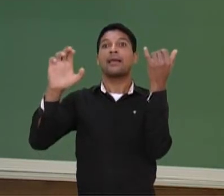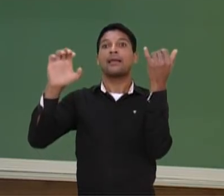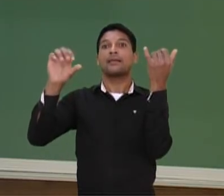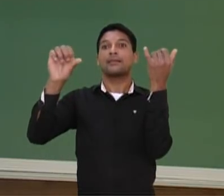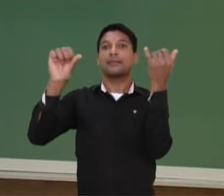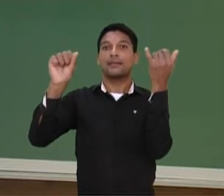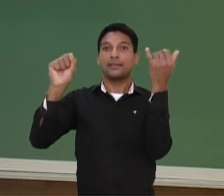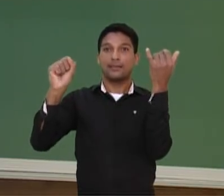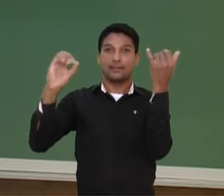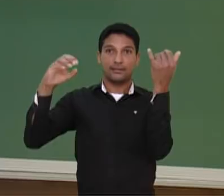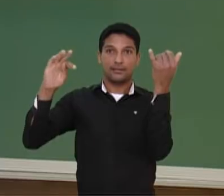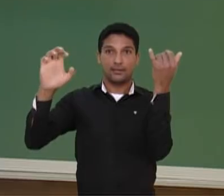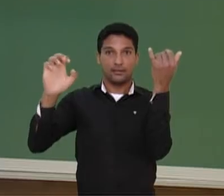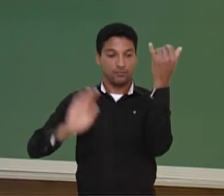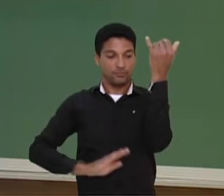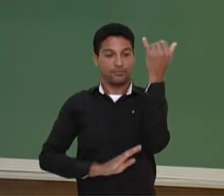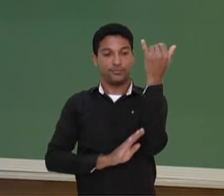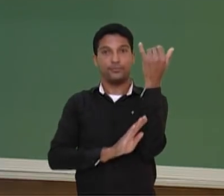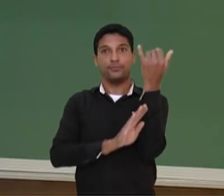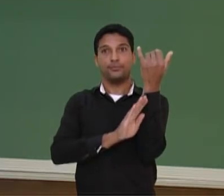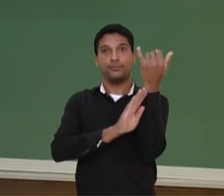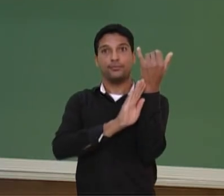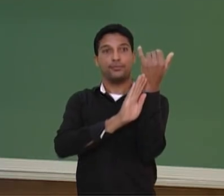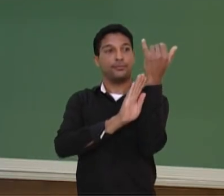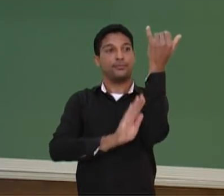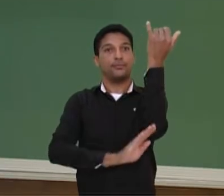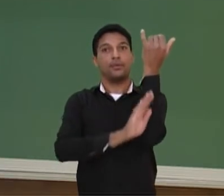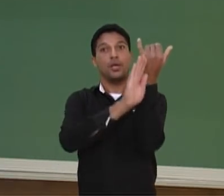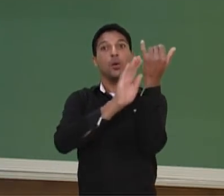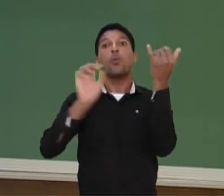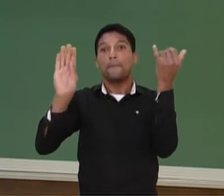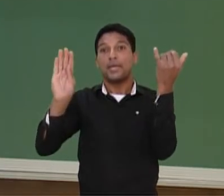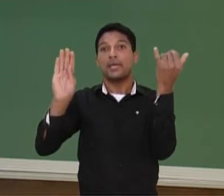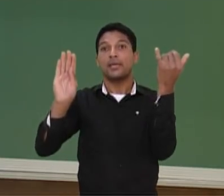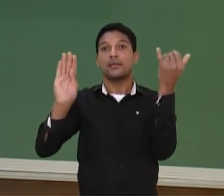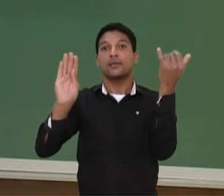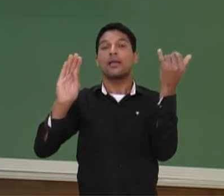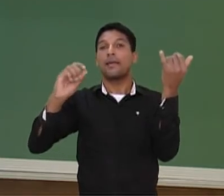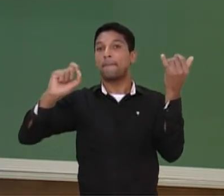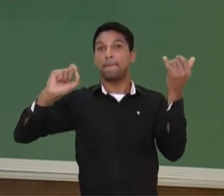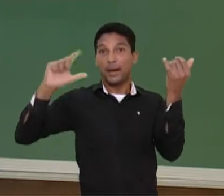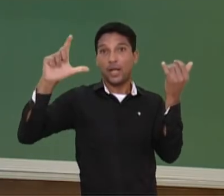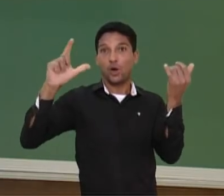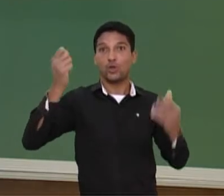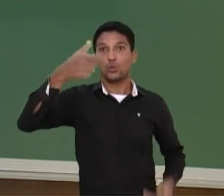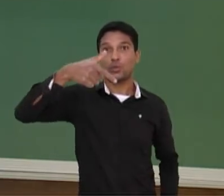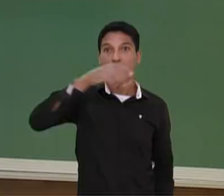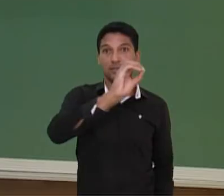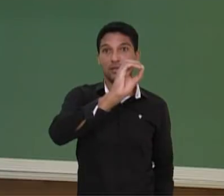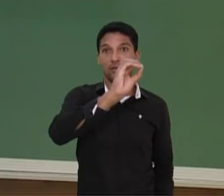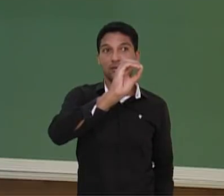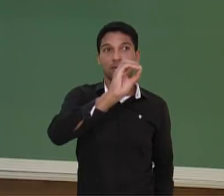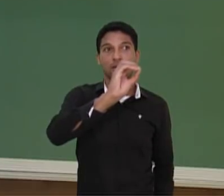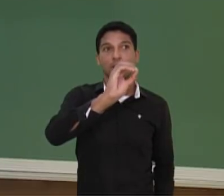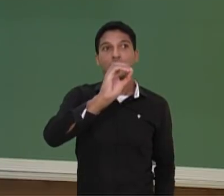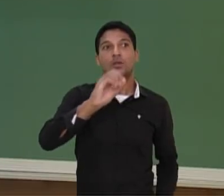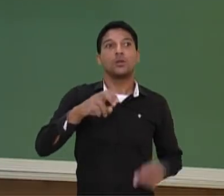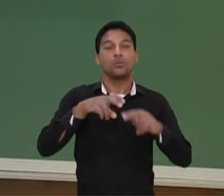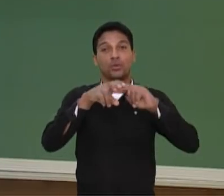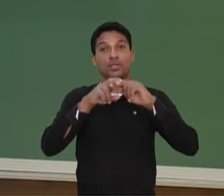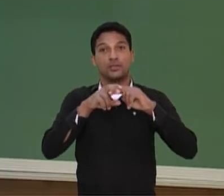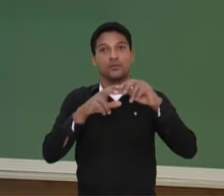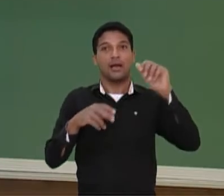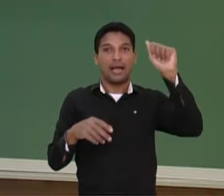curva, correto? Então, o B tem que ser maior que zero. Já elimino duas, né? Já elimino a B, que está dizendo que o B é